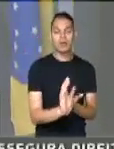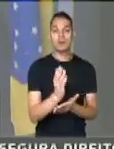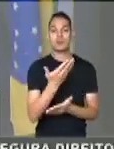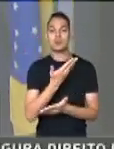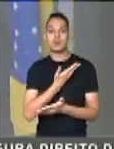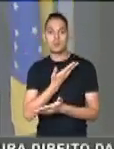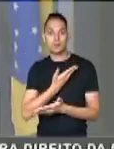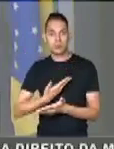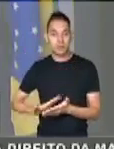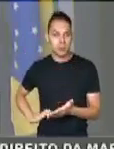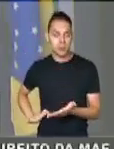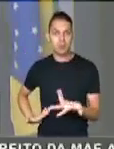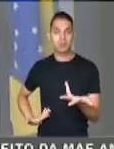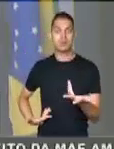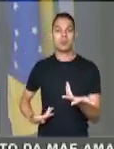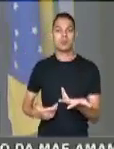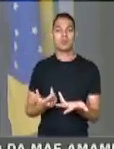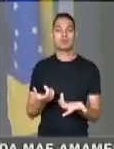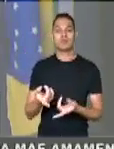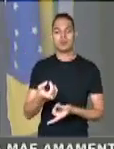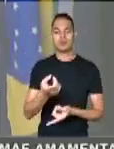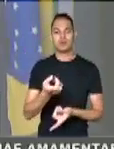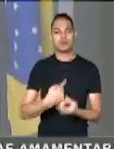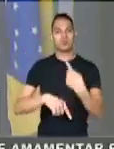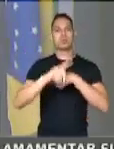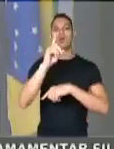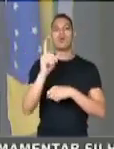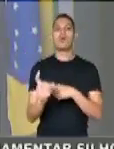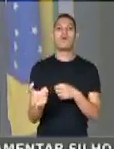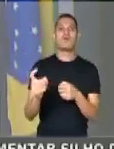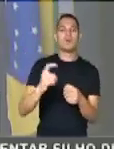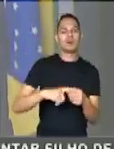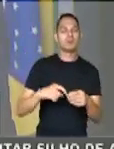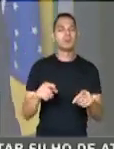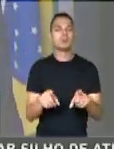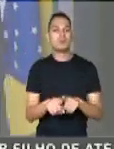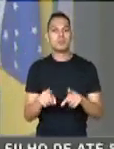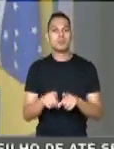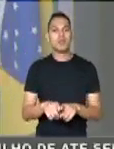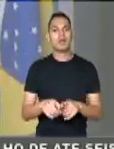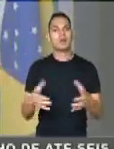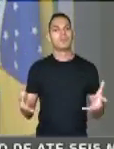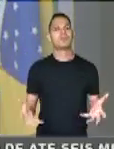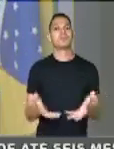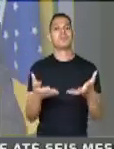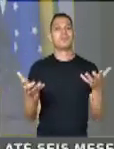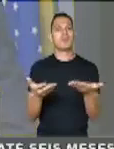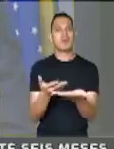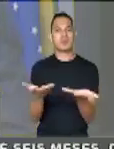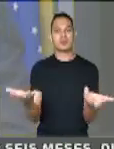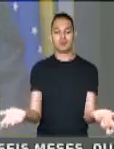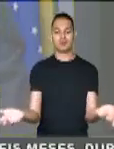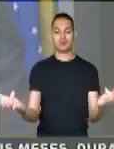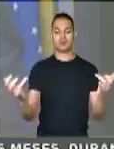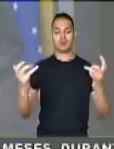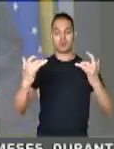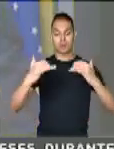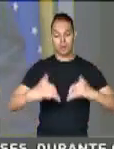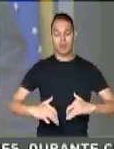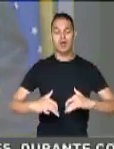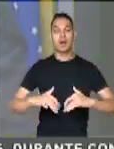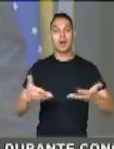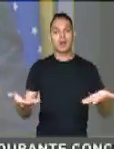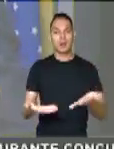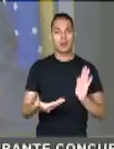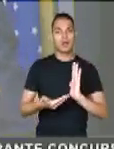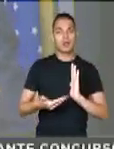necessários para manter o seu desenvolvimento e para que ela volte a ter essa energia que fez com que vocês viessem para aqui hoje. O que tem de